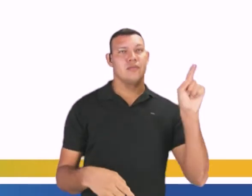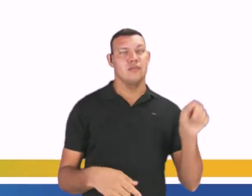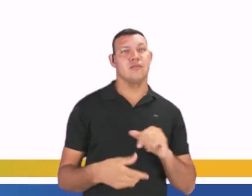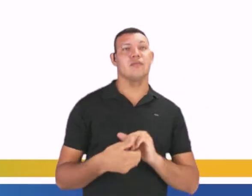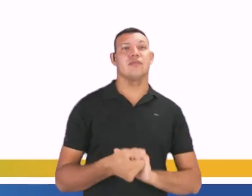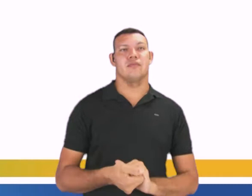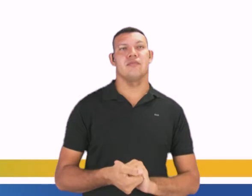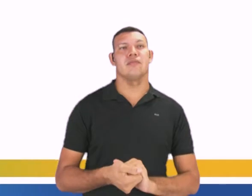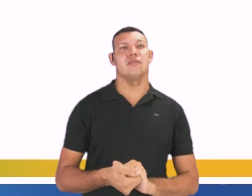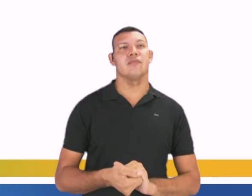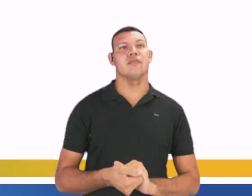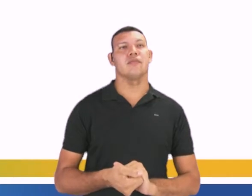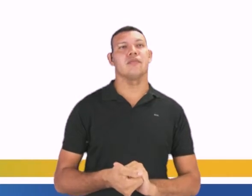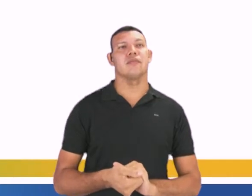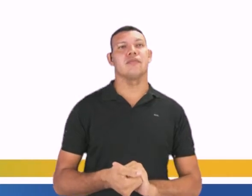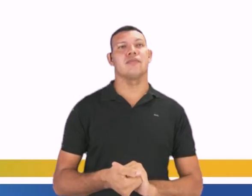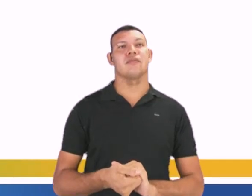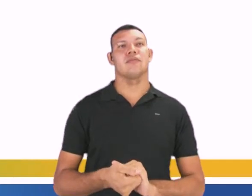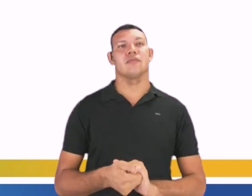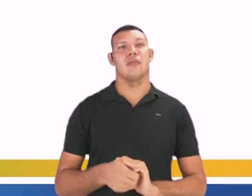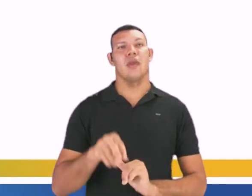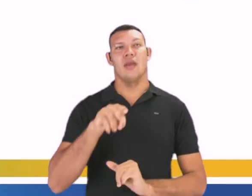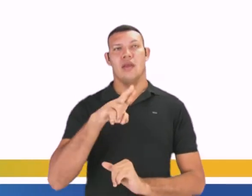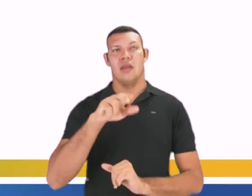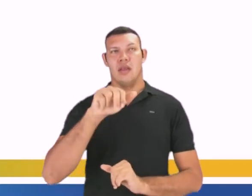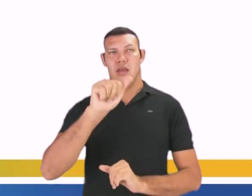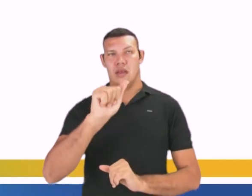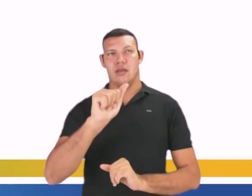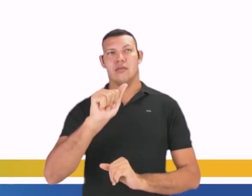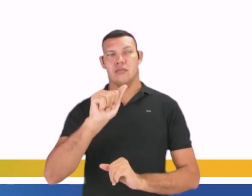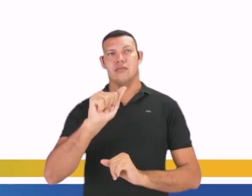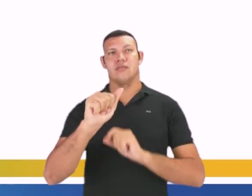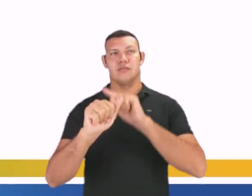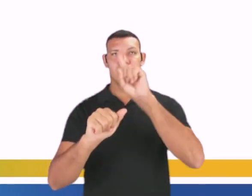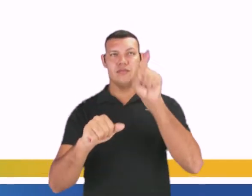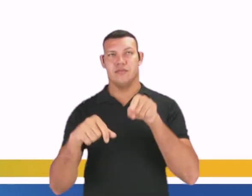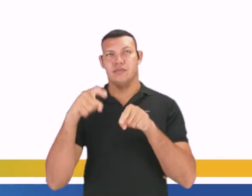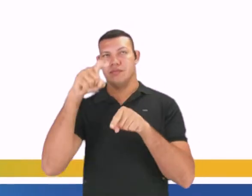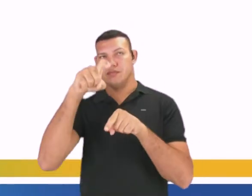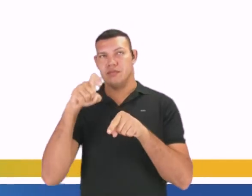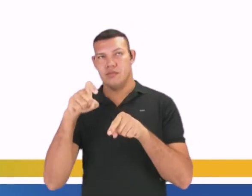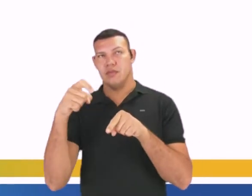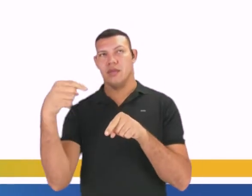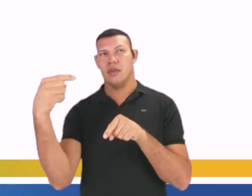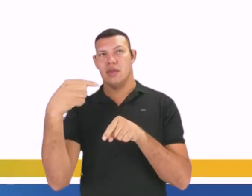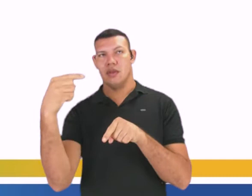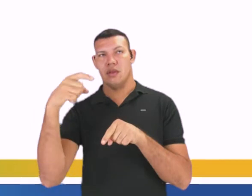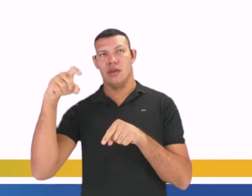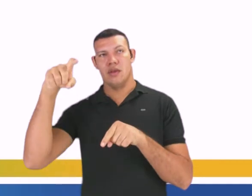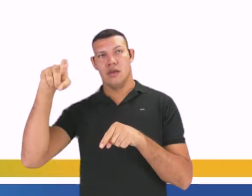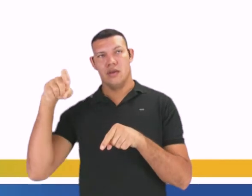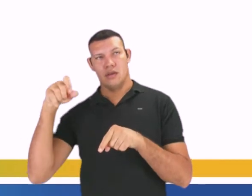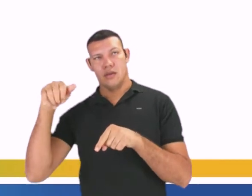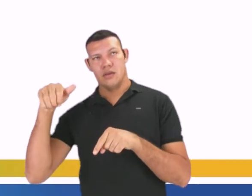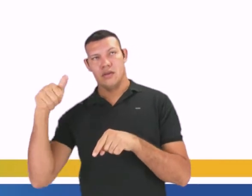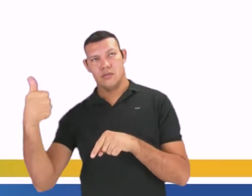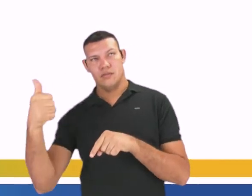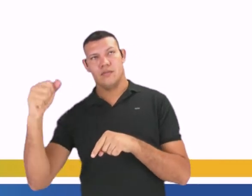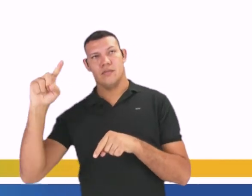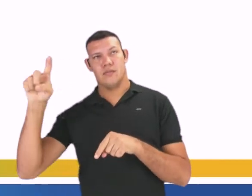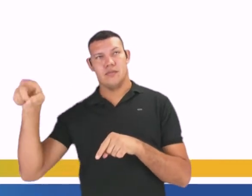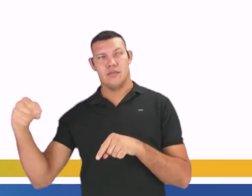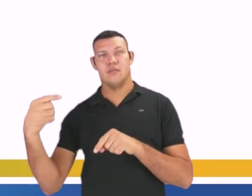temos uma f de x igual a vezes x menos